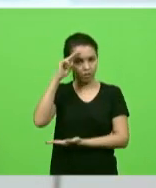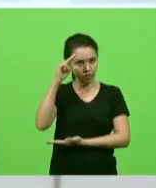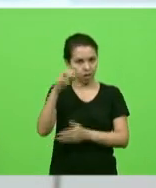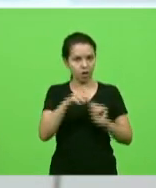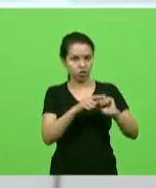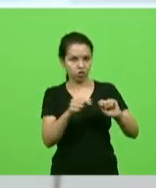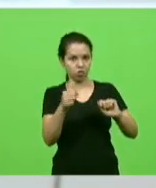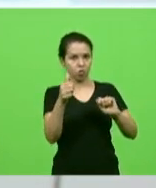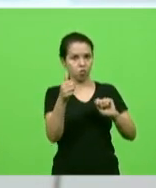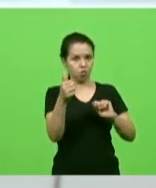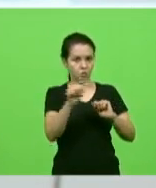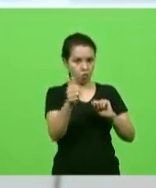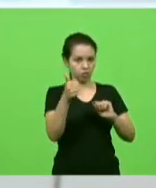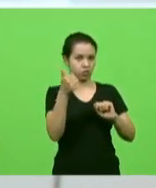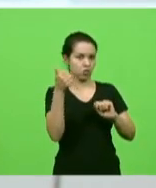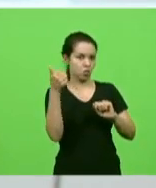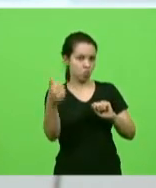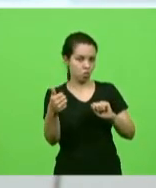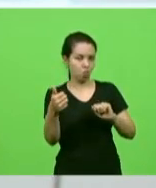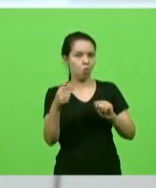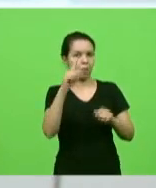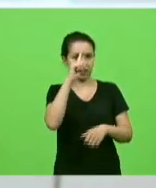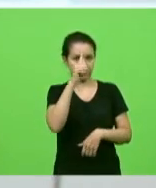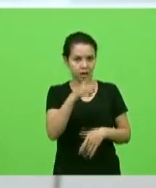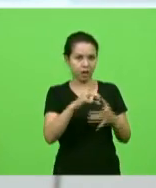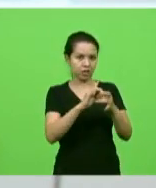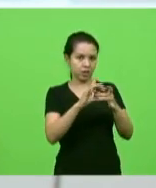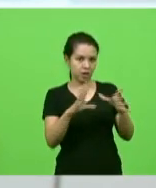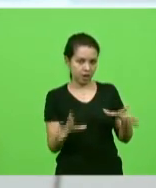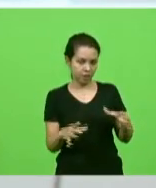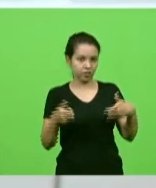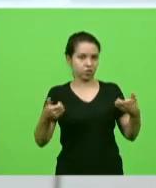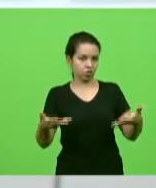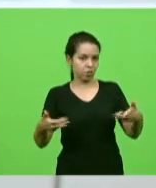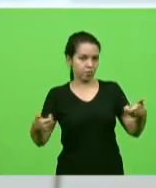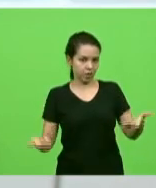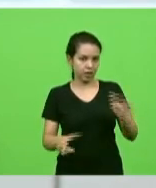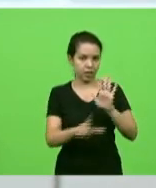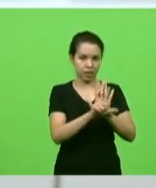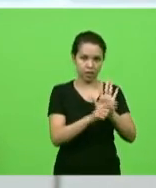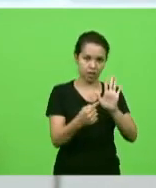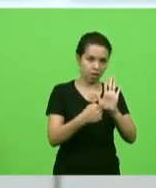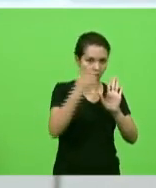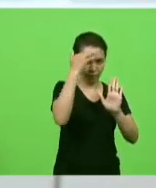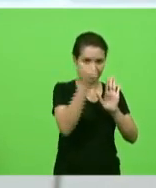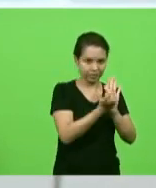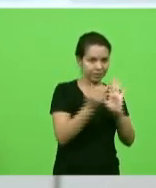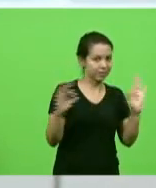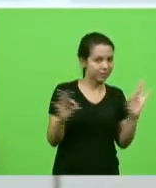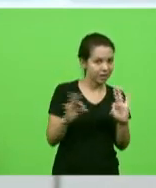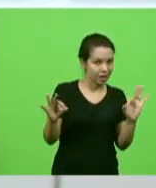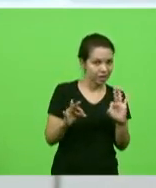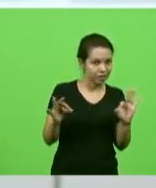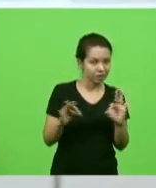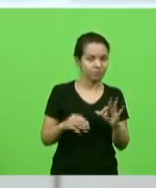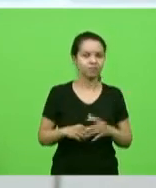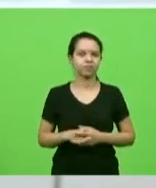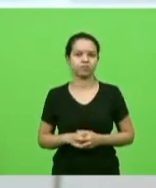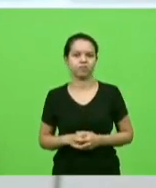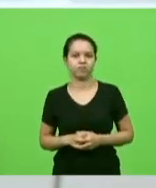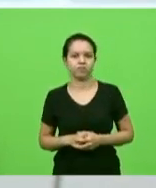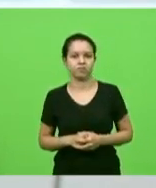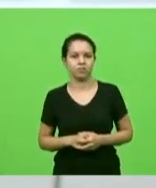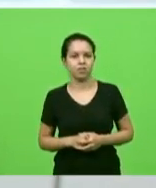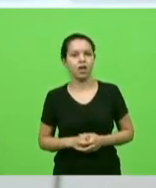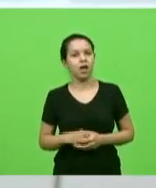artigo 11 um ordenar despesas não autorizadas por lei sejam observadas as prescrições legais teria liame da